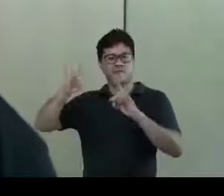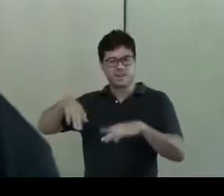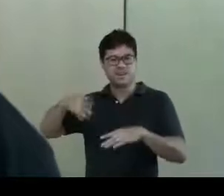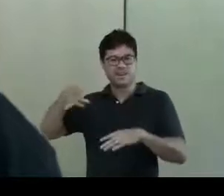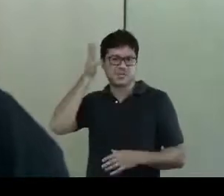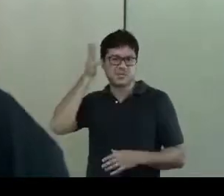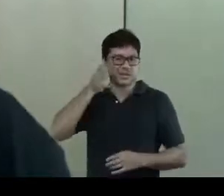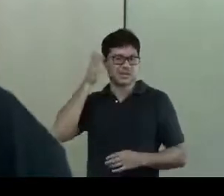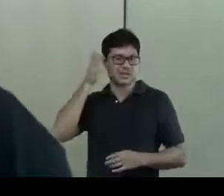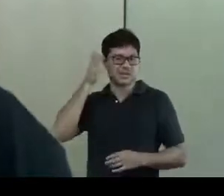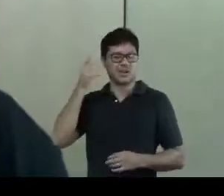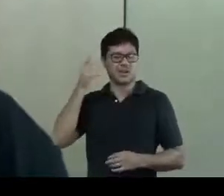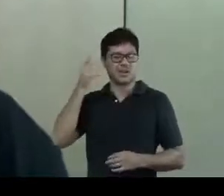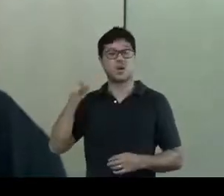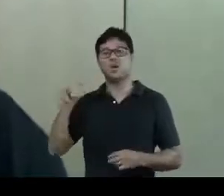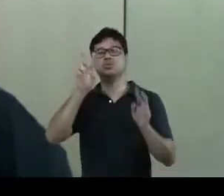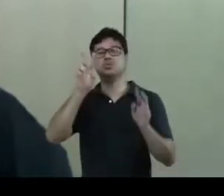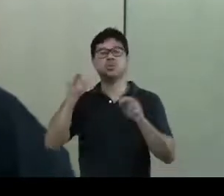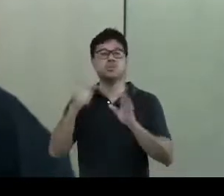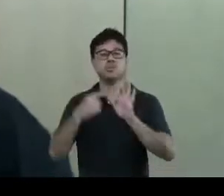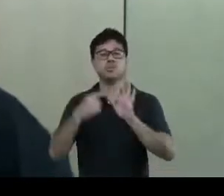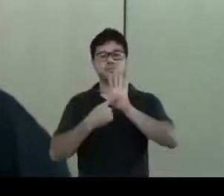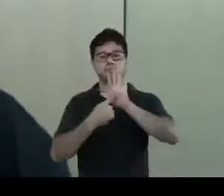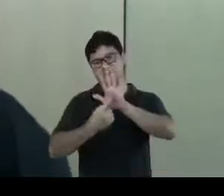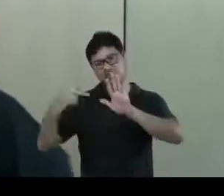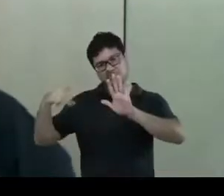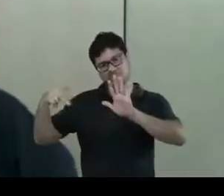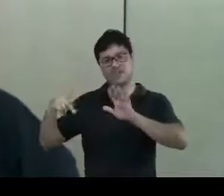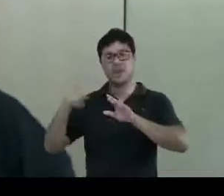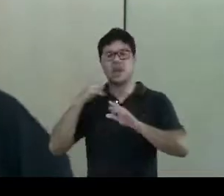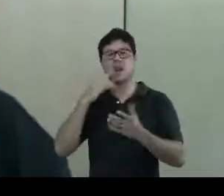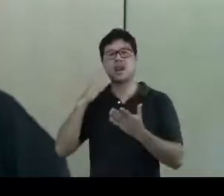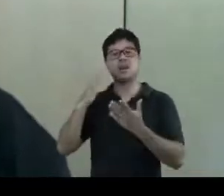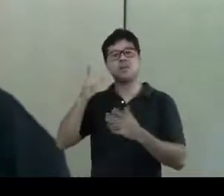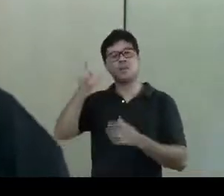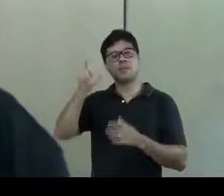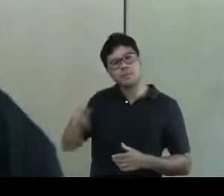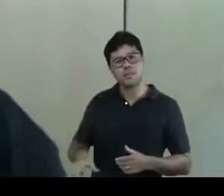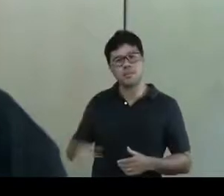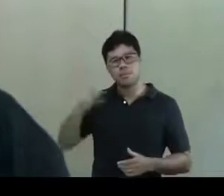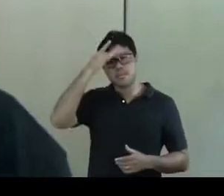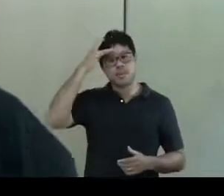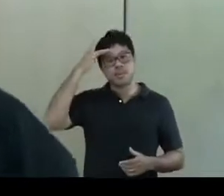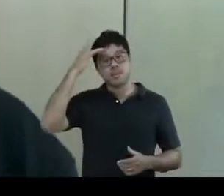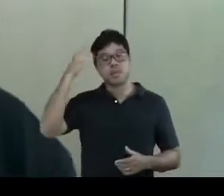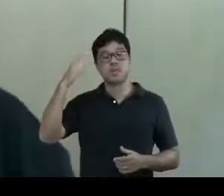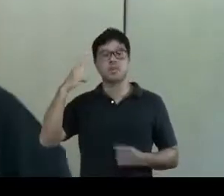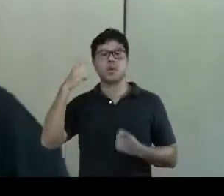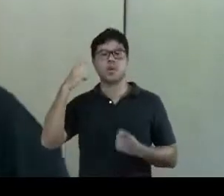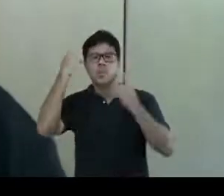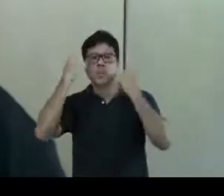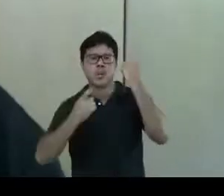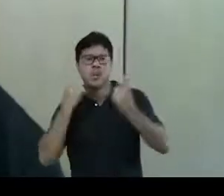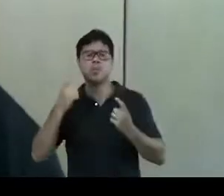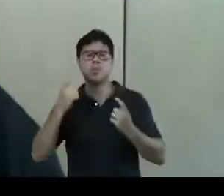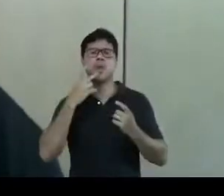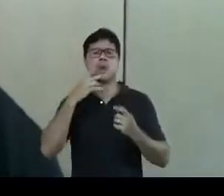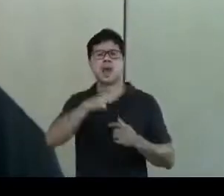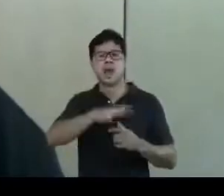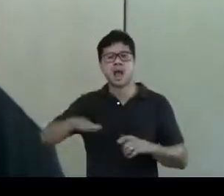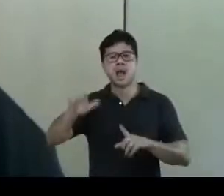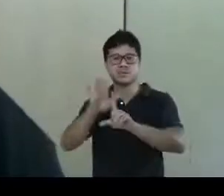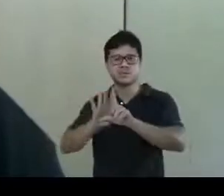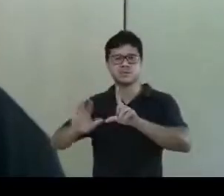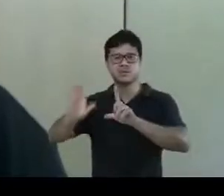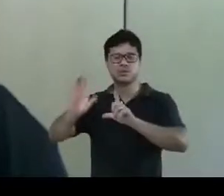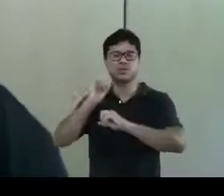sua apresentação, né, sobre, ela citou alguém que pareceu preocupado que as humanidades digitais